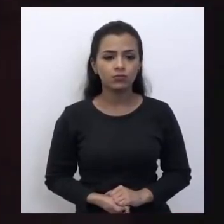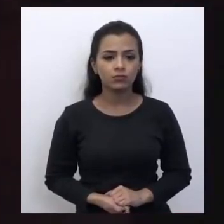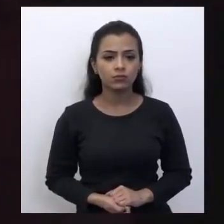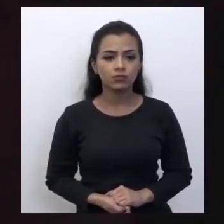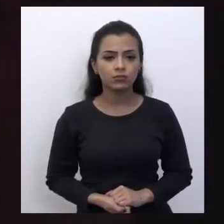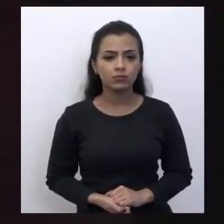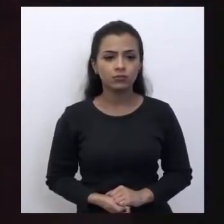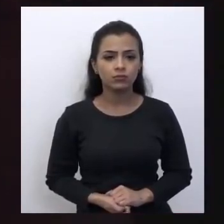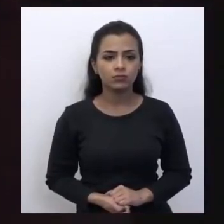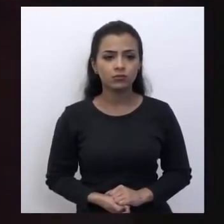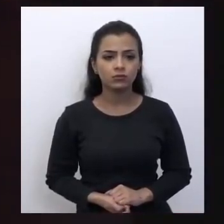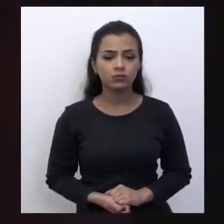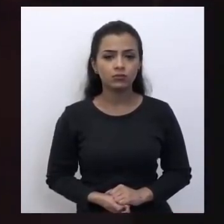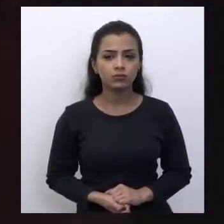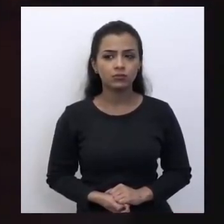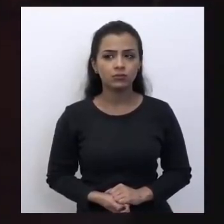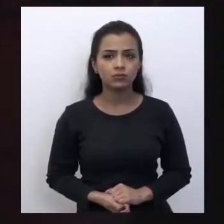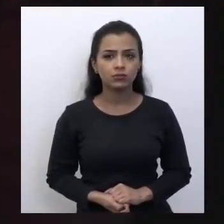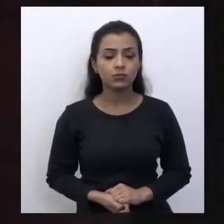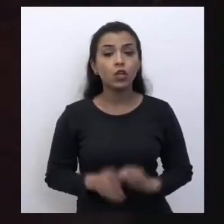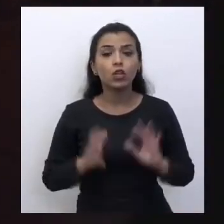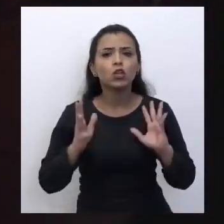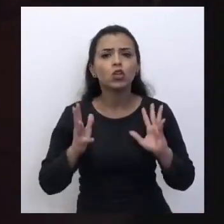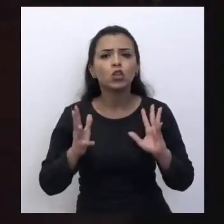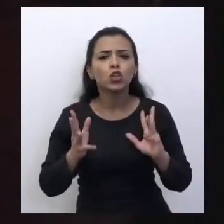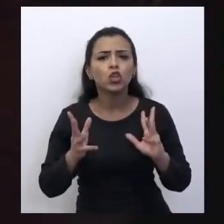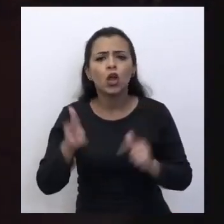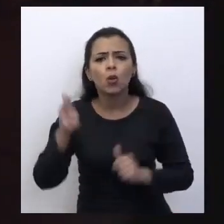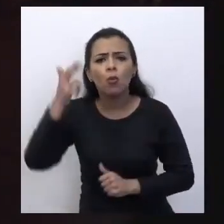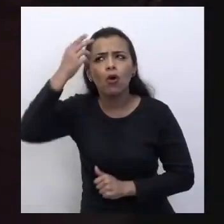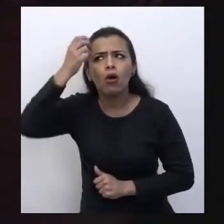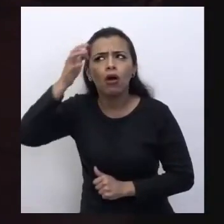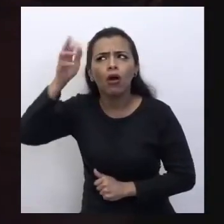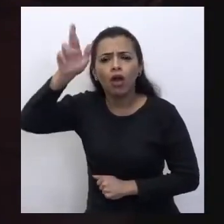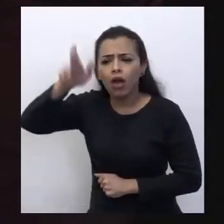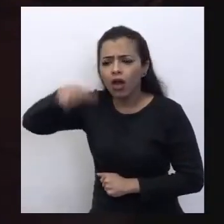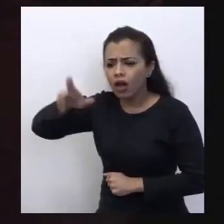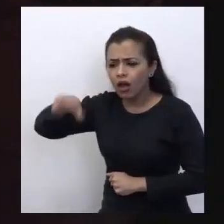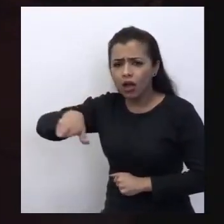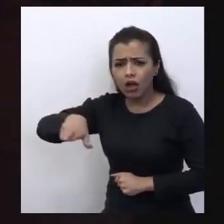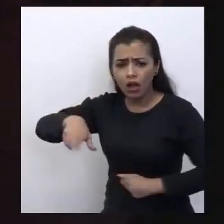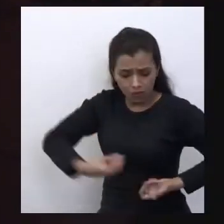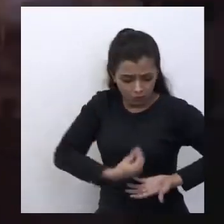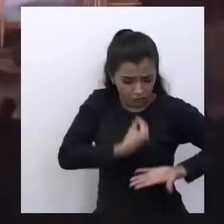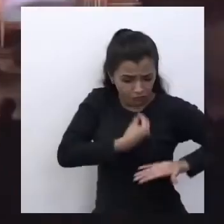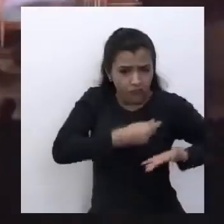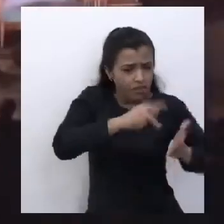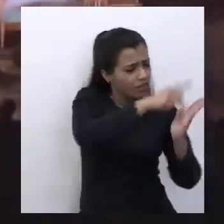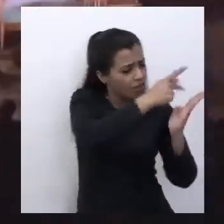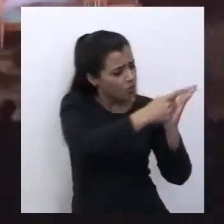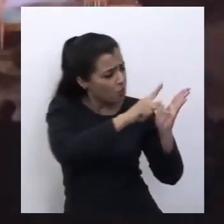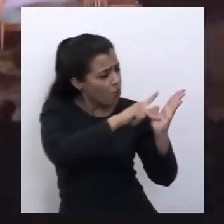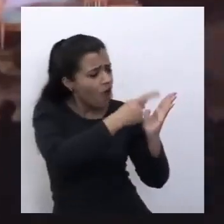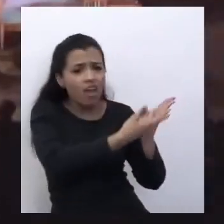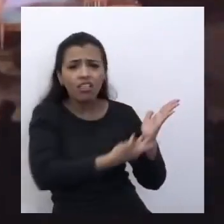Cromo tem razão. A vida negada ao poeta, tive que dedicar a sua obra.